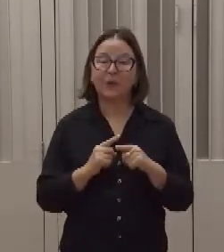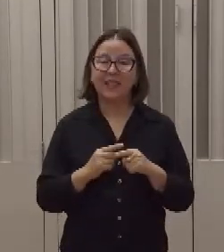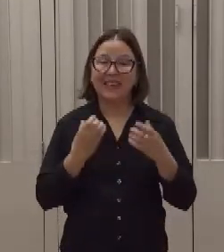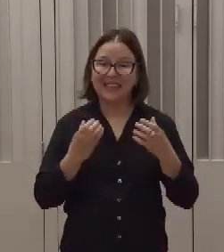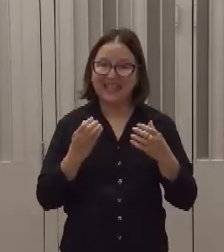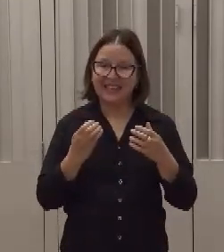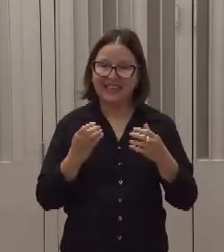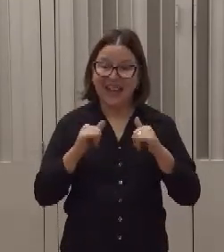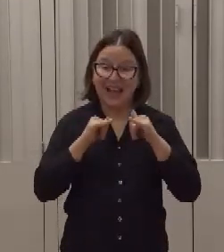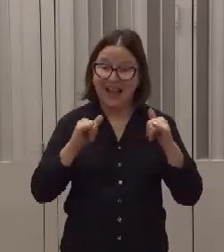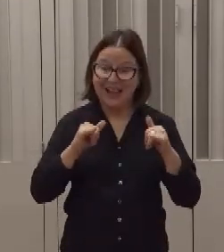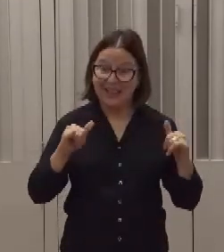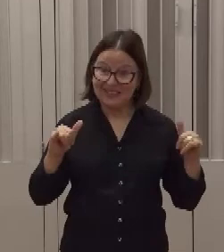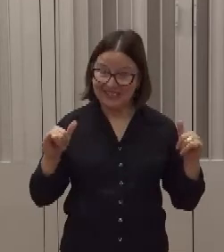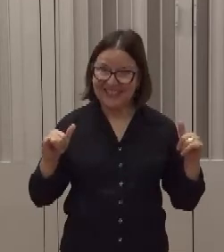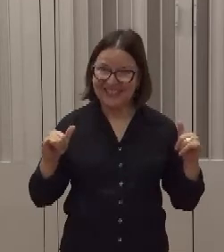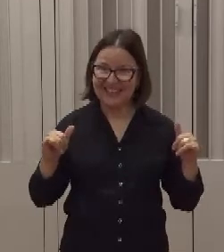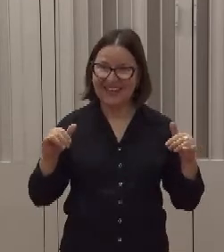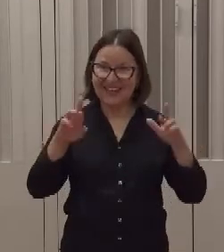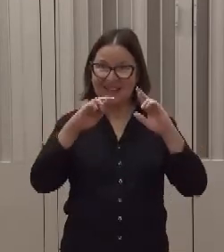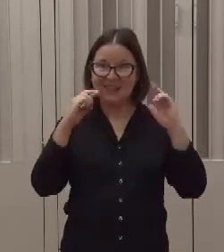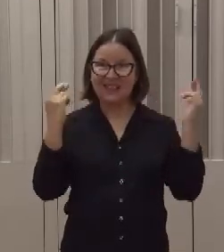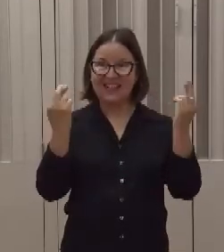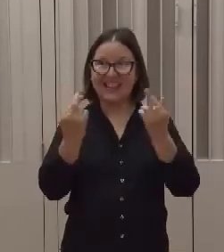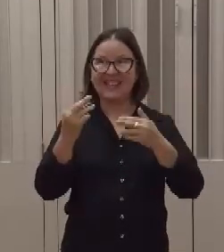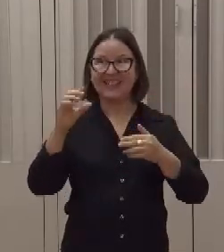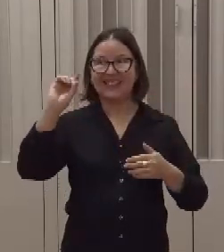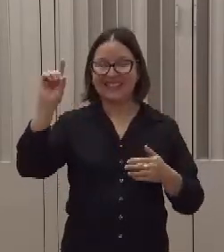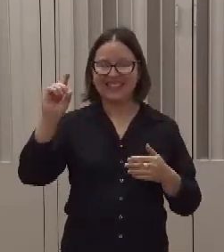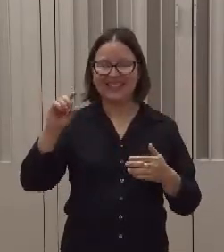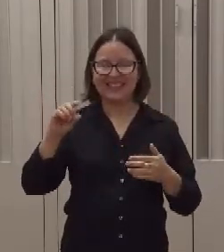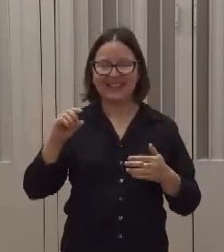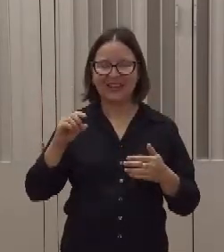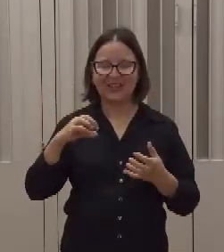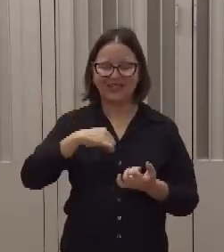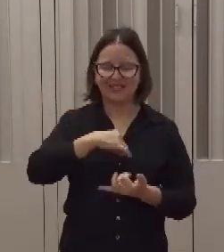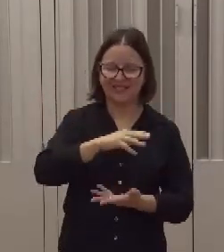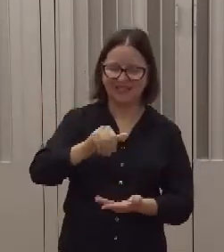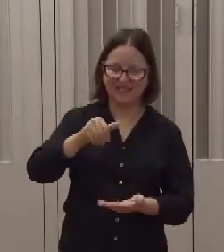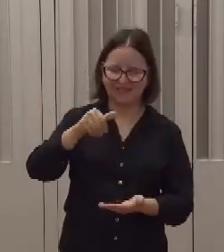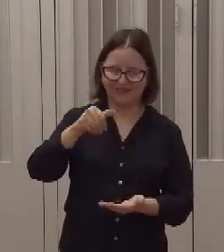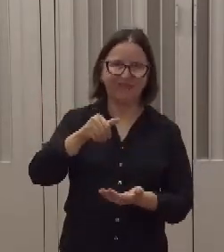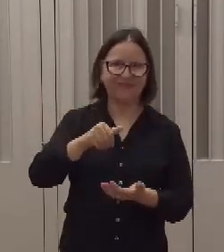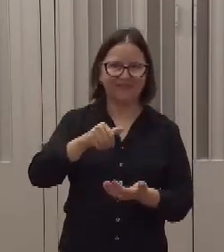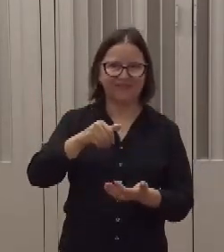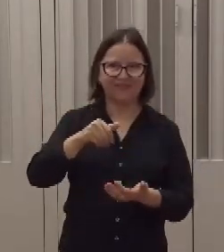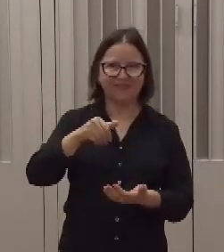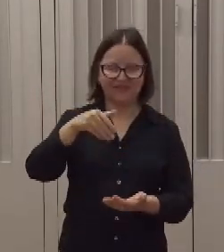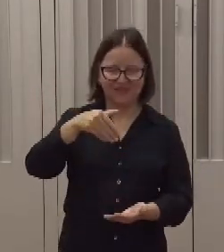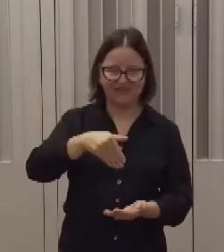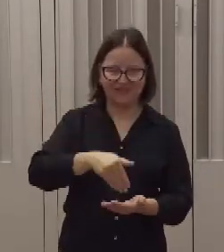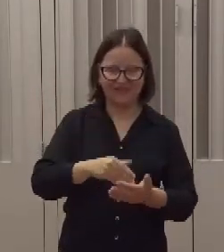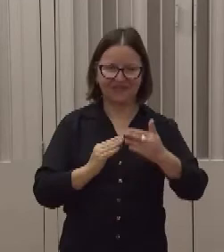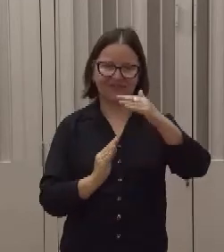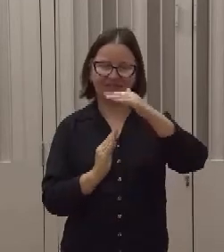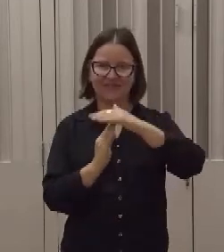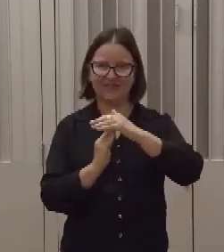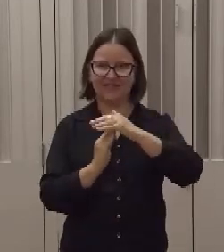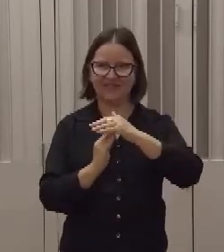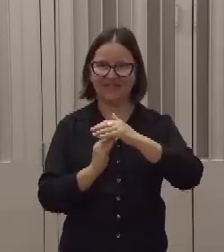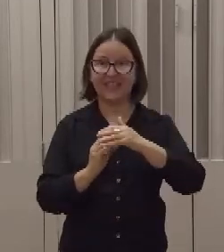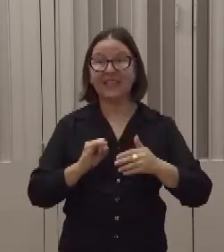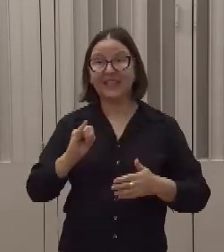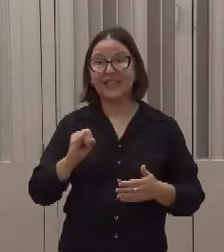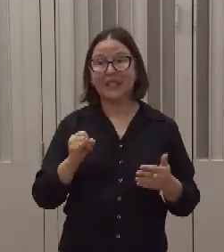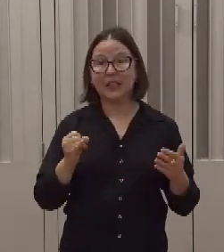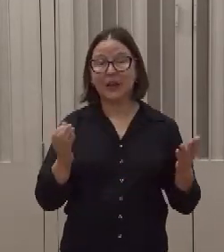até os confins da terra. Então, se hoje a gente tem um iPhone na nossa mão e a gente pode se conectar do outro lado